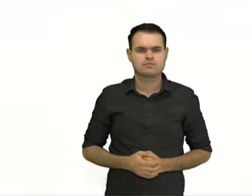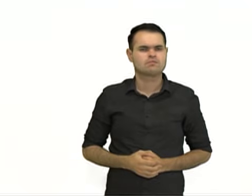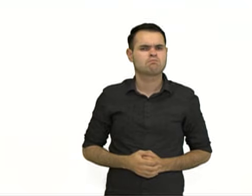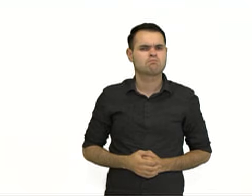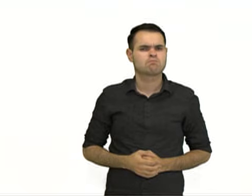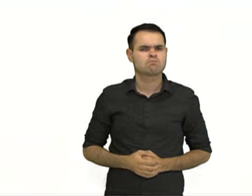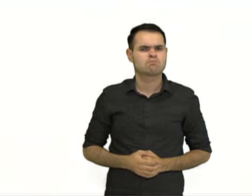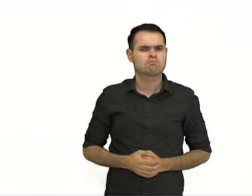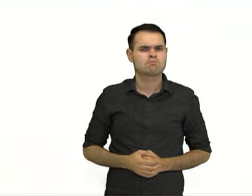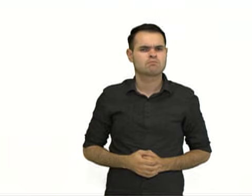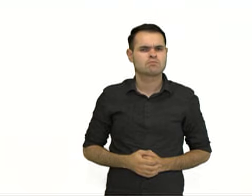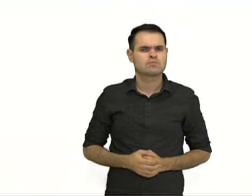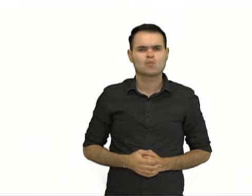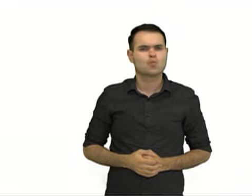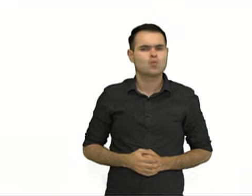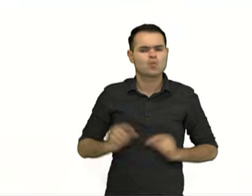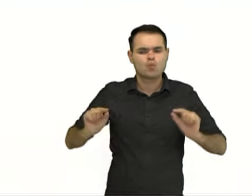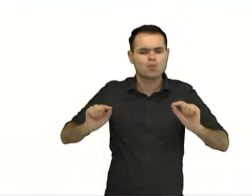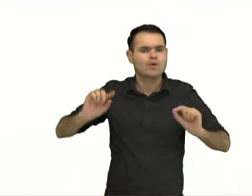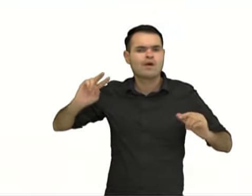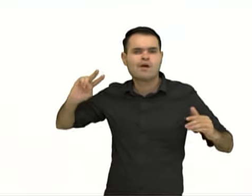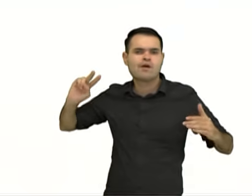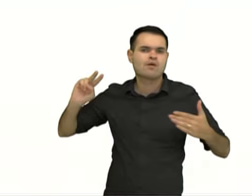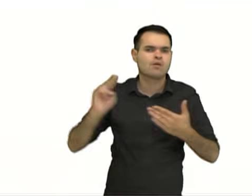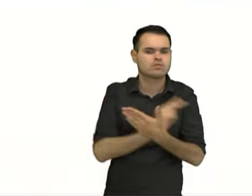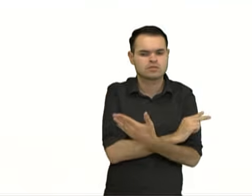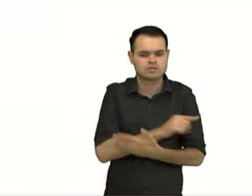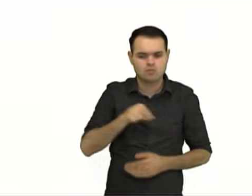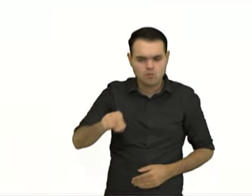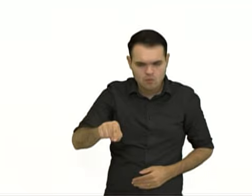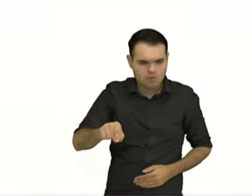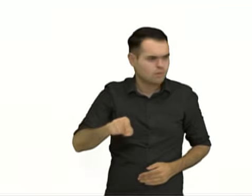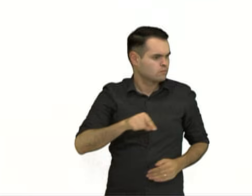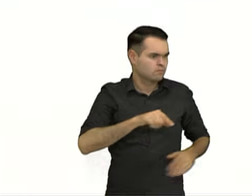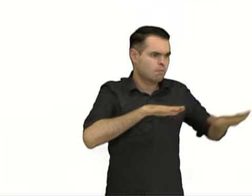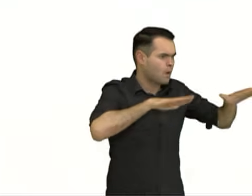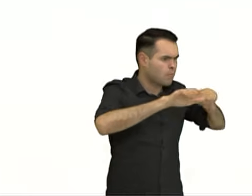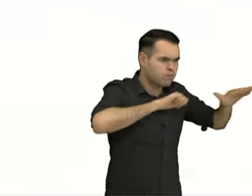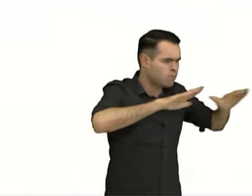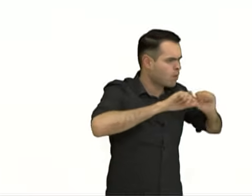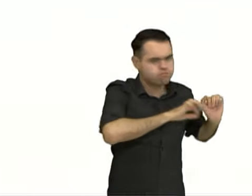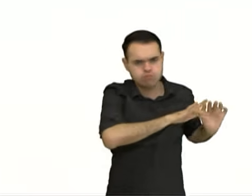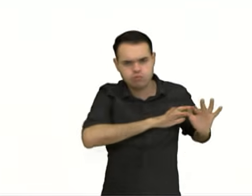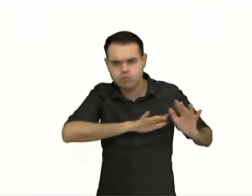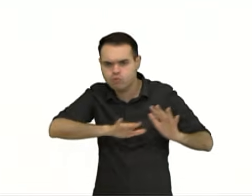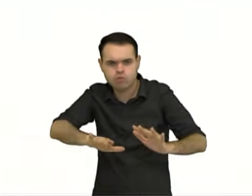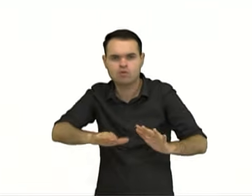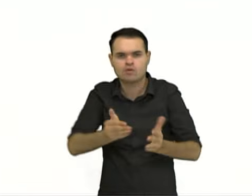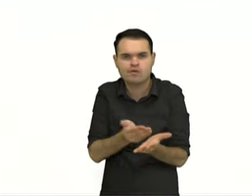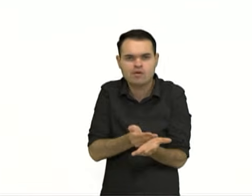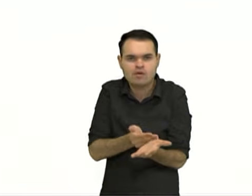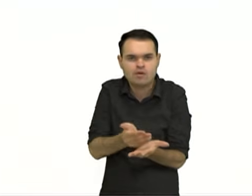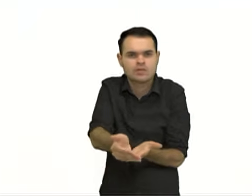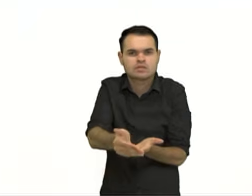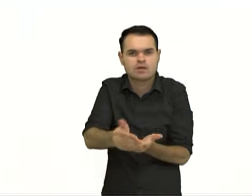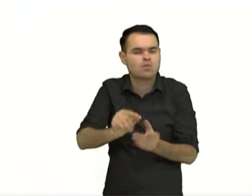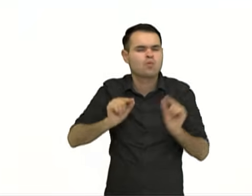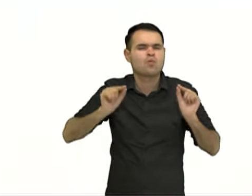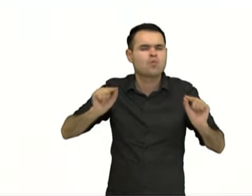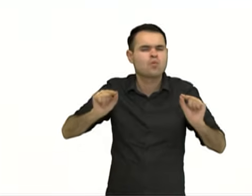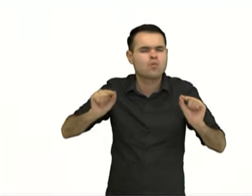motivo desencadeou o movimento das cruzadas? Qual o motivo que fez com que tivesse o início das